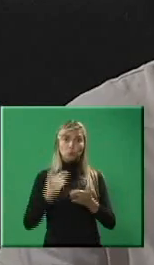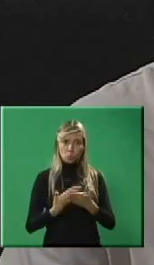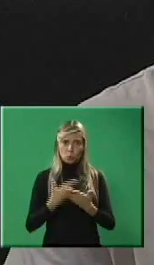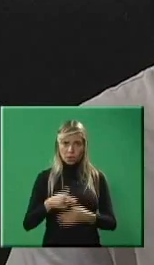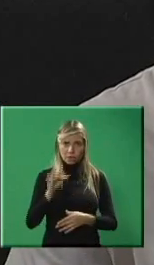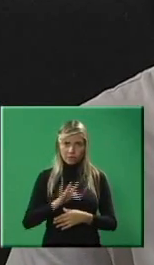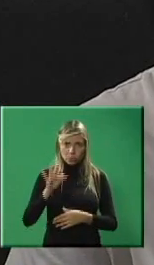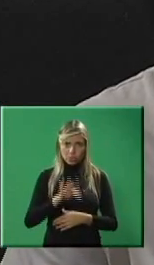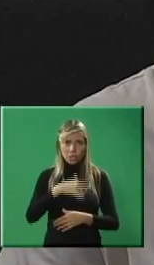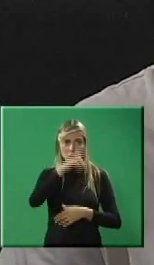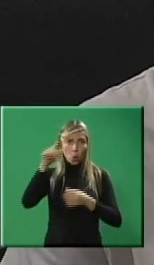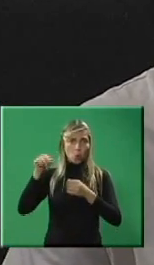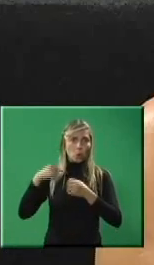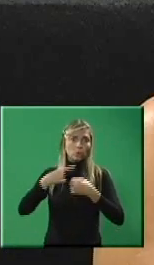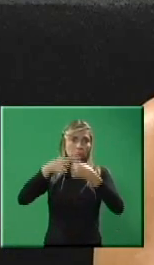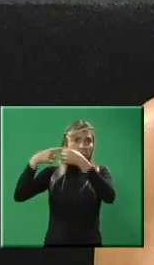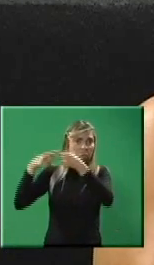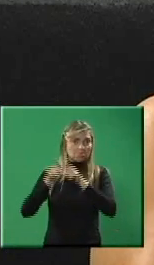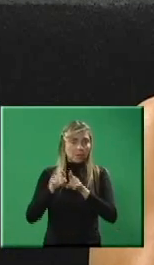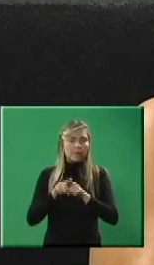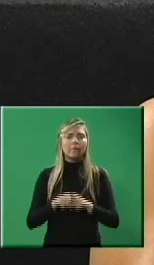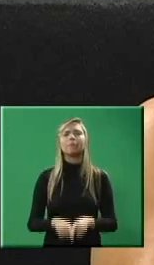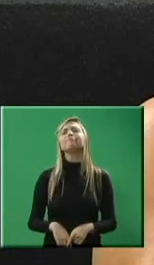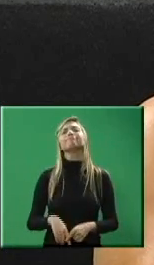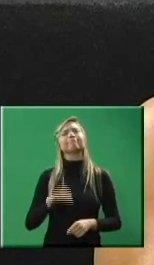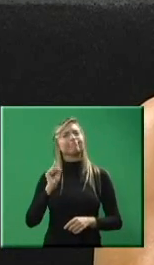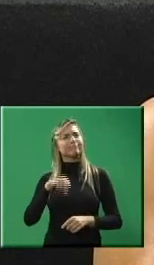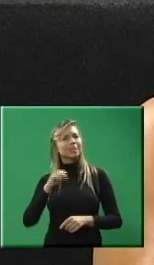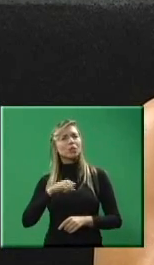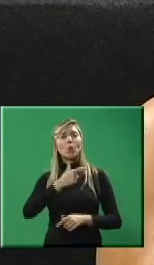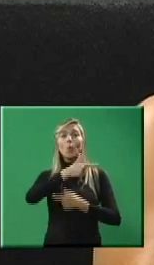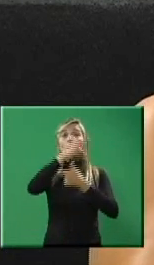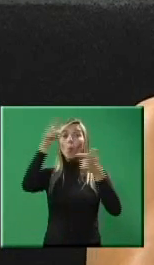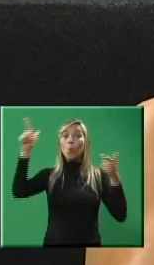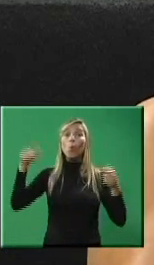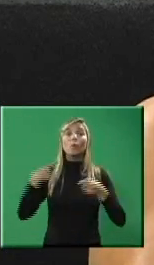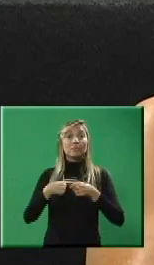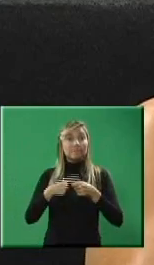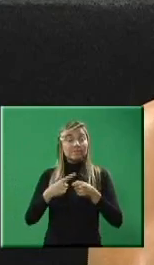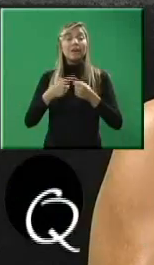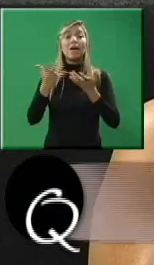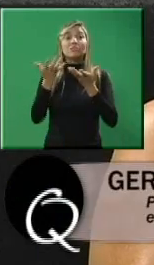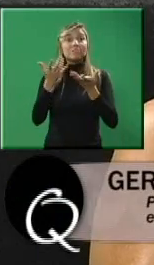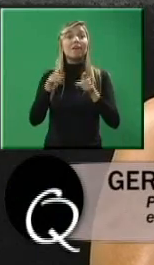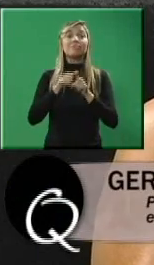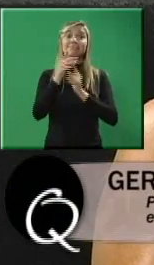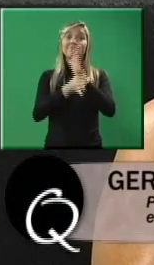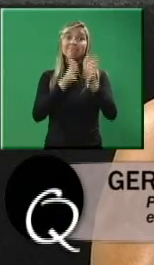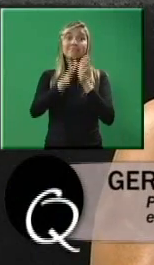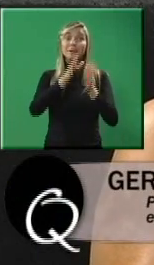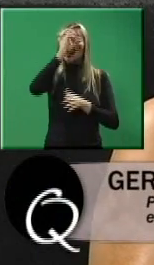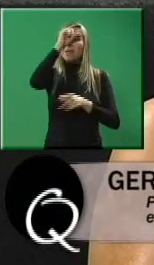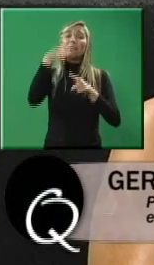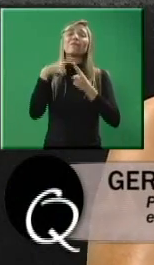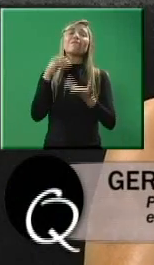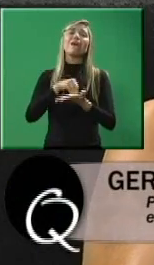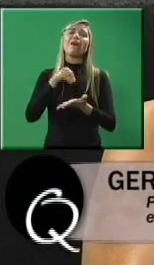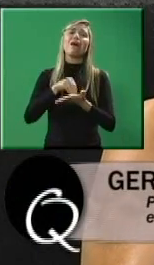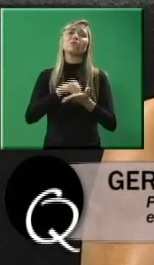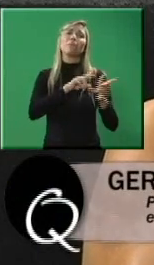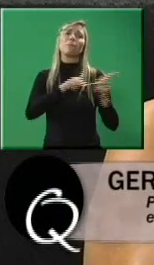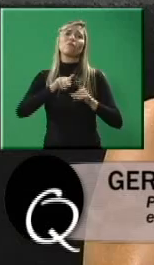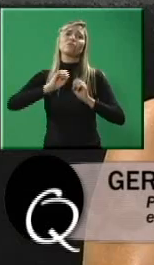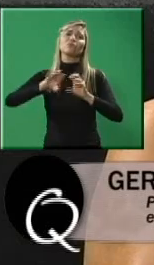repercute isso em outros municípios? Olha, a gente tem atendido muitos municípios vizinhos. pela carência